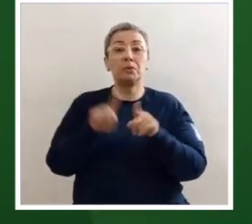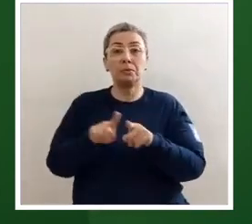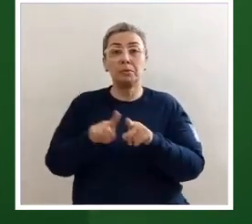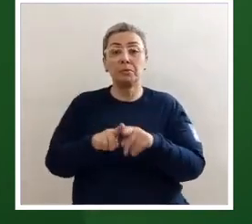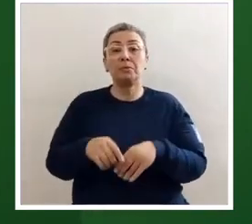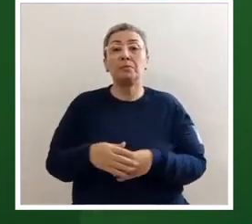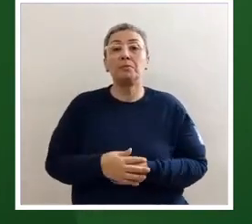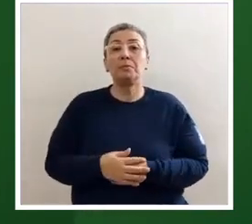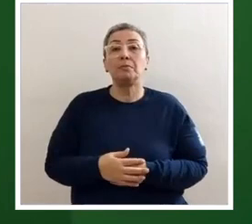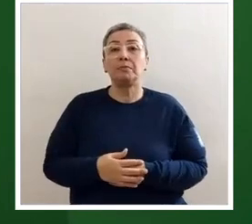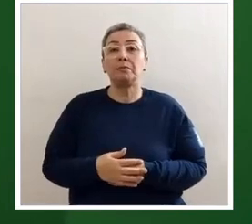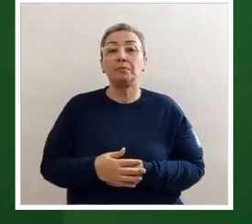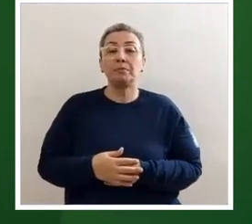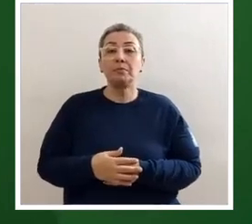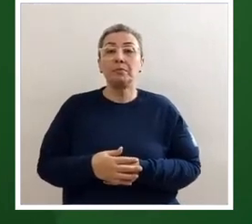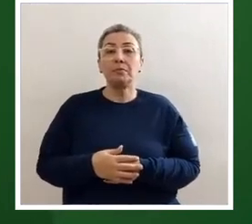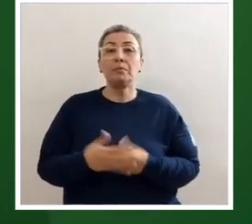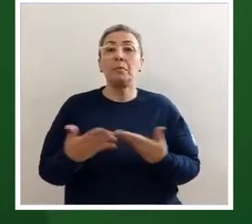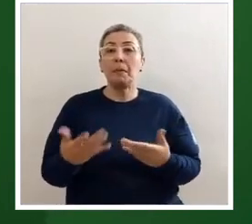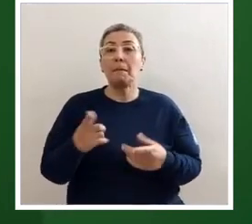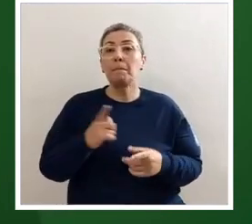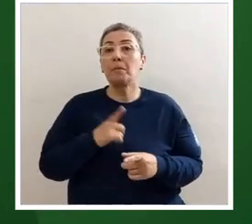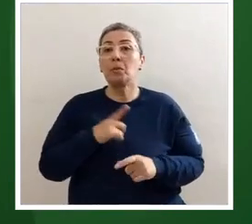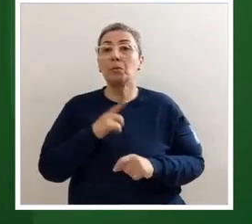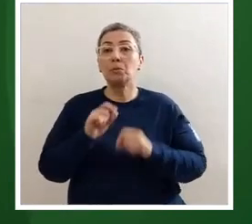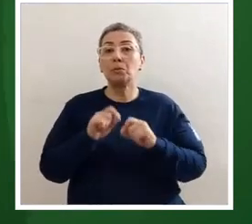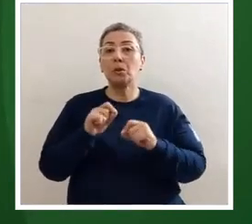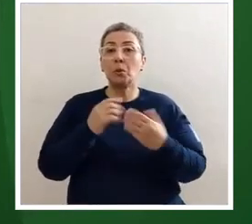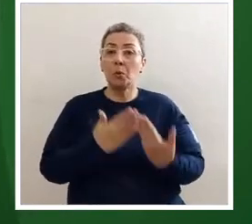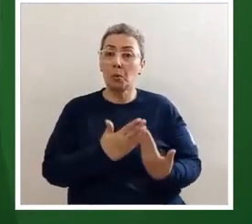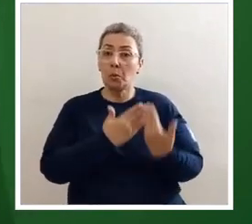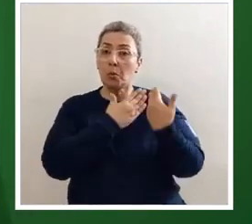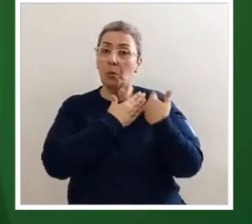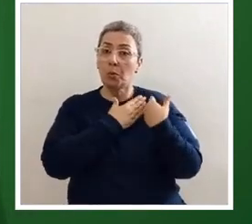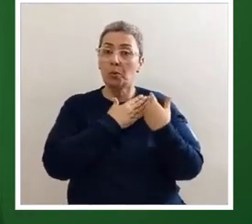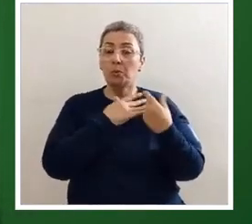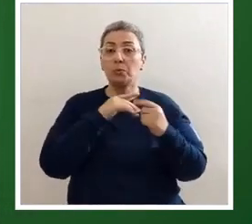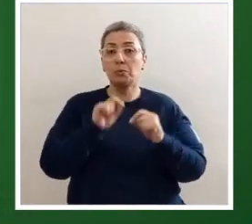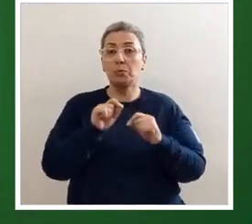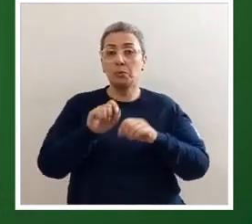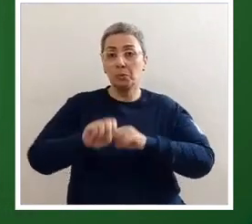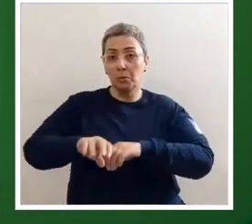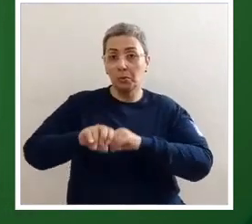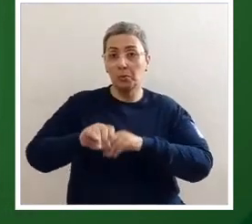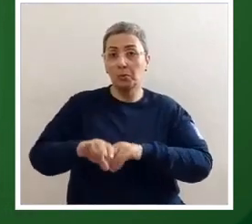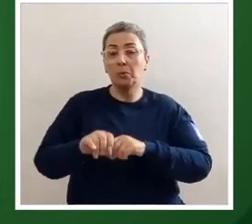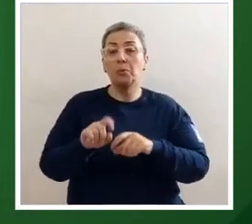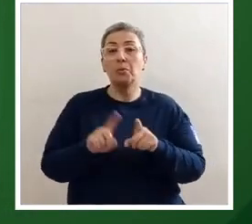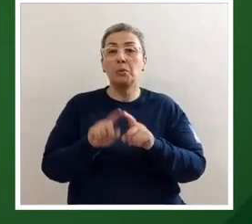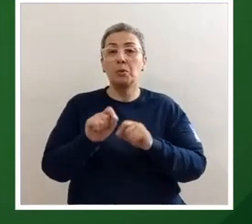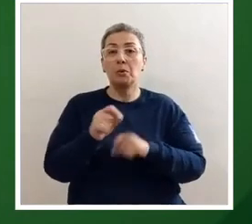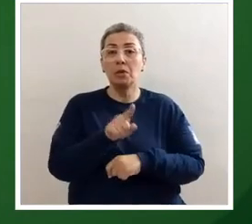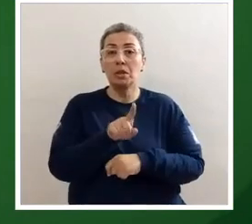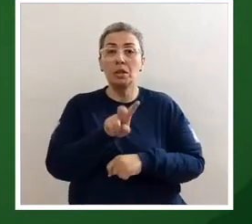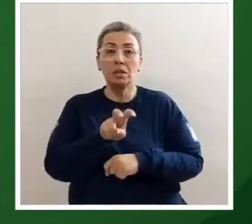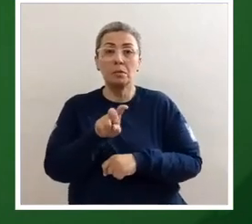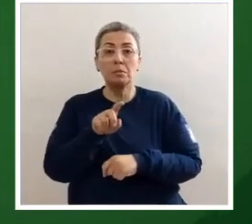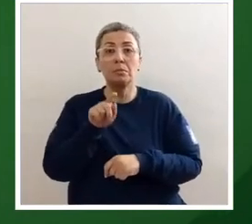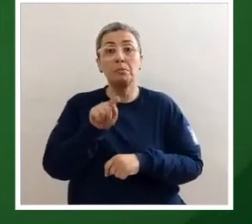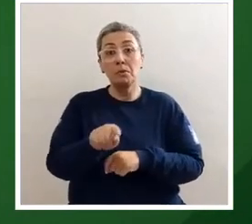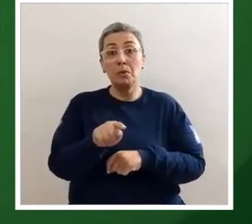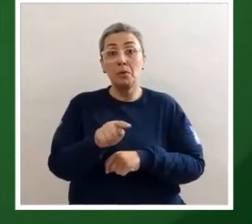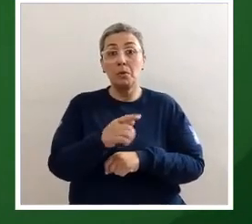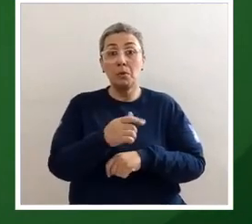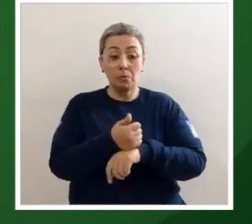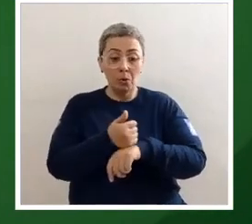né Nós temos sobre a responsabilidade Educacional de 15 mil profissionais de